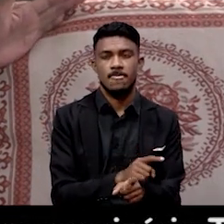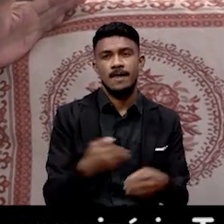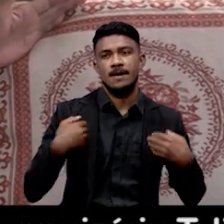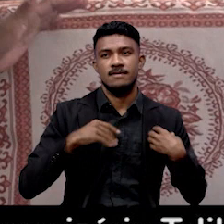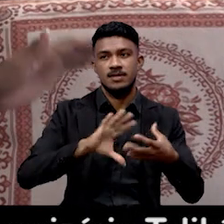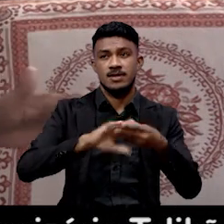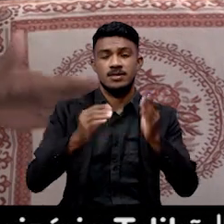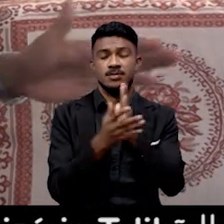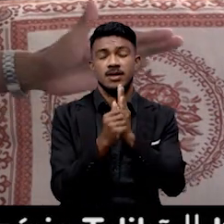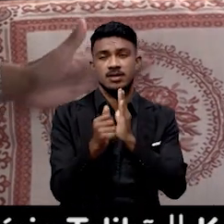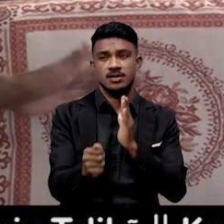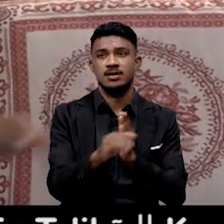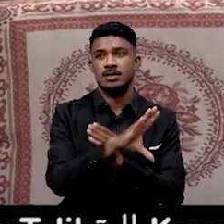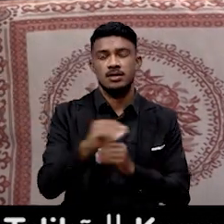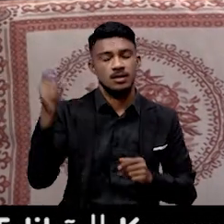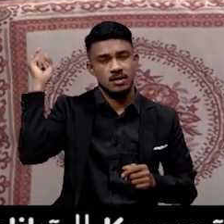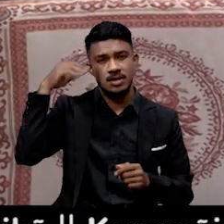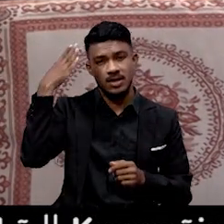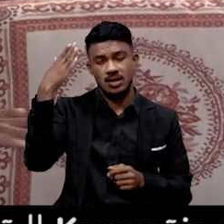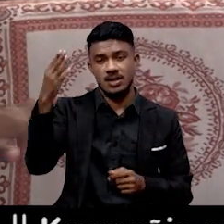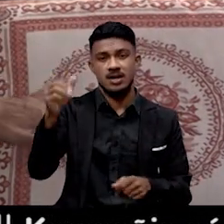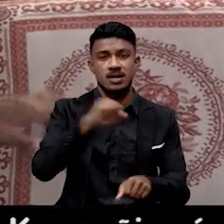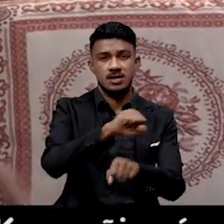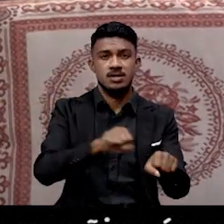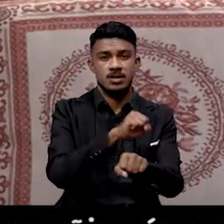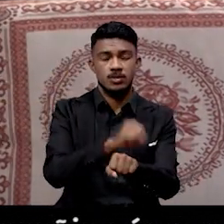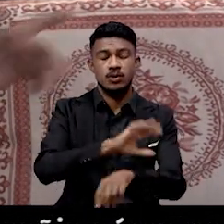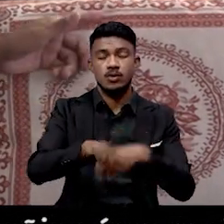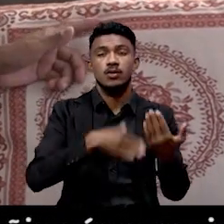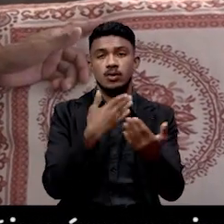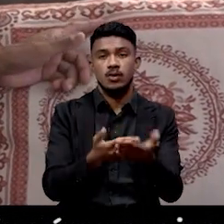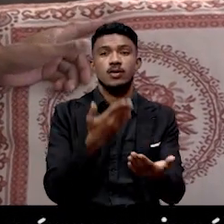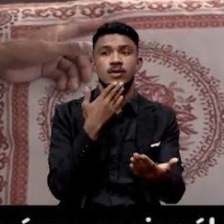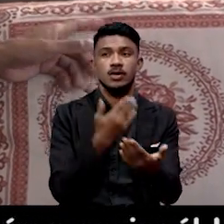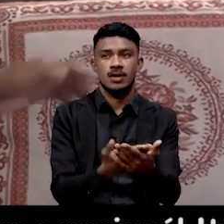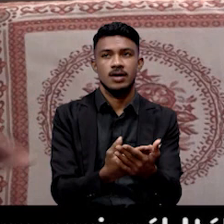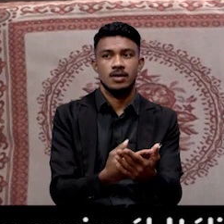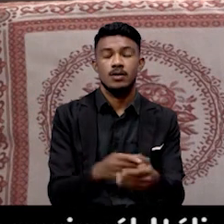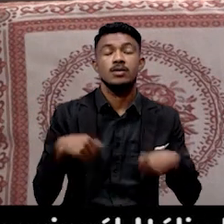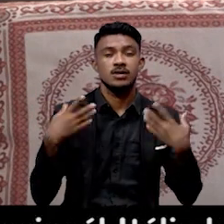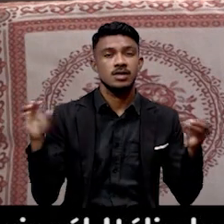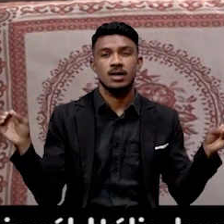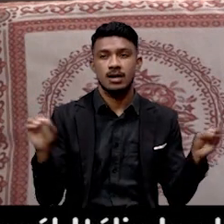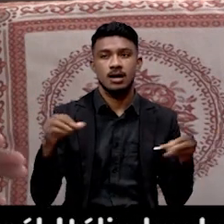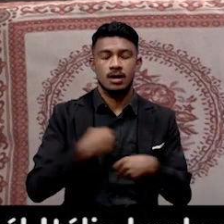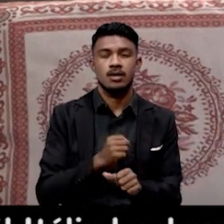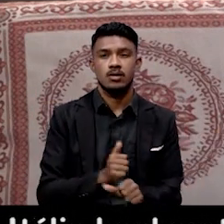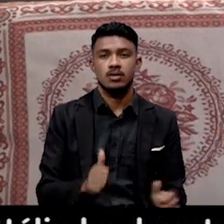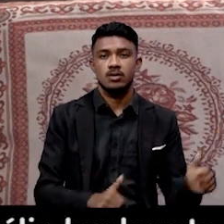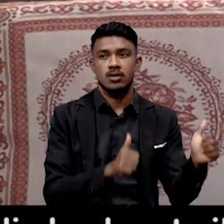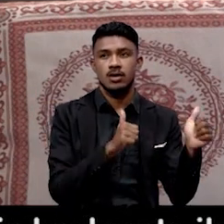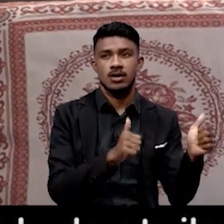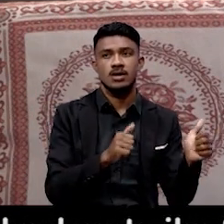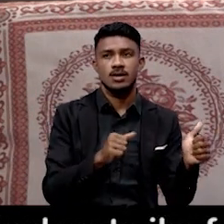livro de tanto lá. E tu vai, por exemplo, Singapura, e tarei, boa todo dia, lá. Não sabe ir lá ver essa cidade. E tu vai em Malásia, e tarei, boa, assim, ralai outro